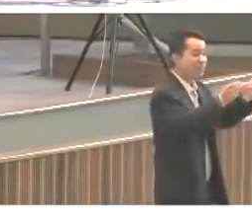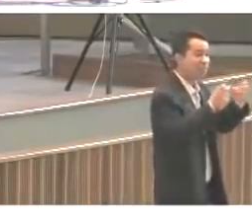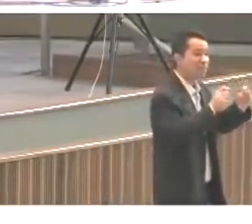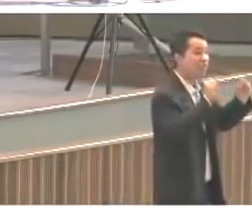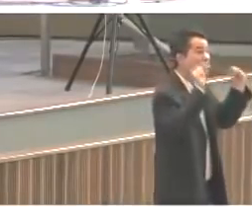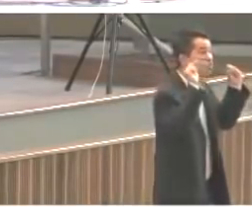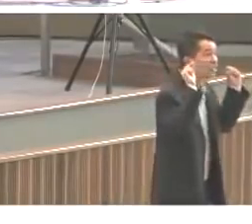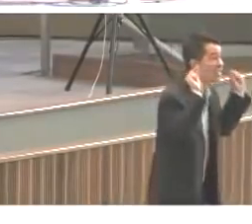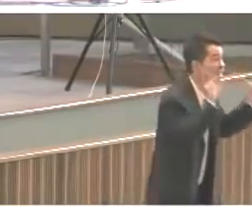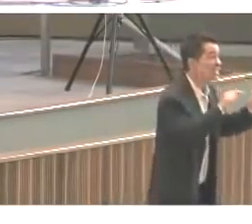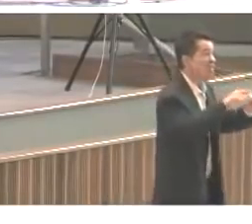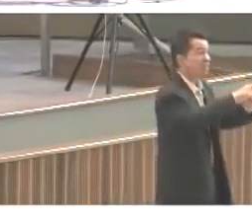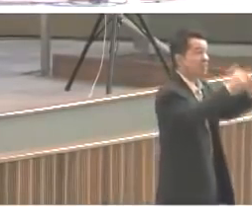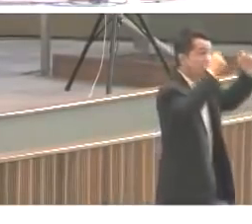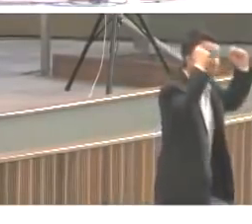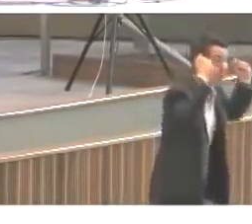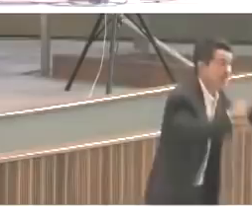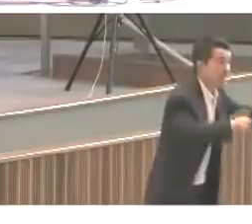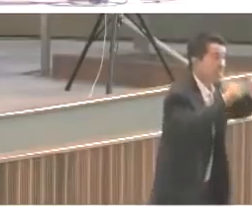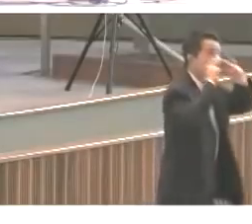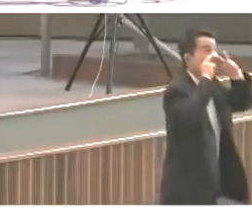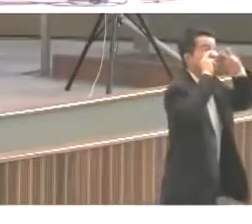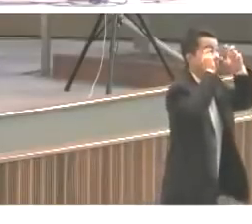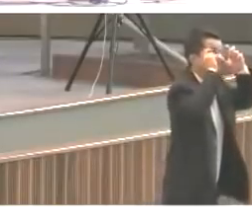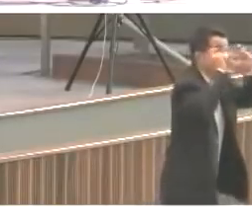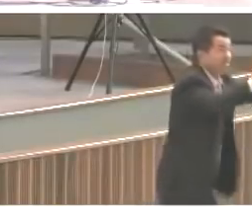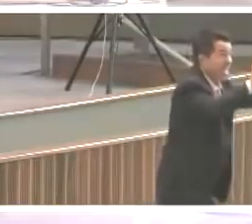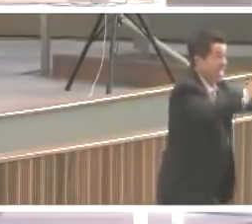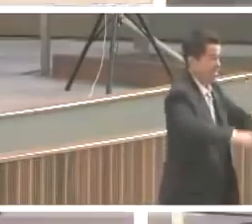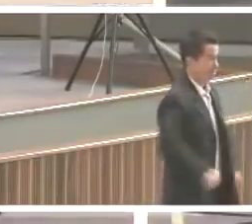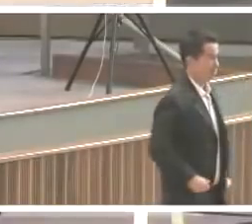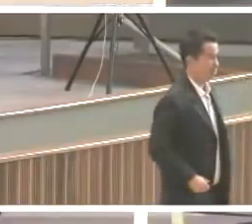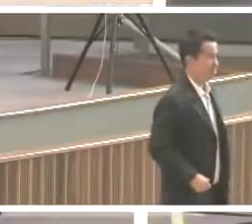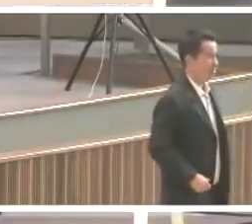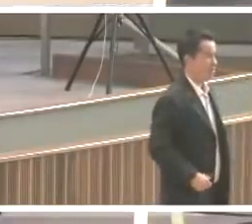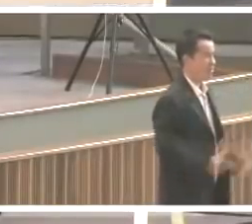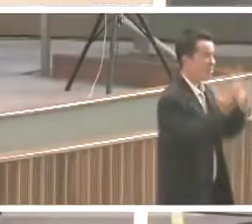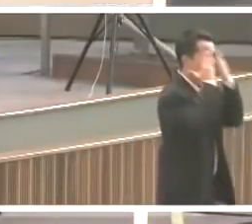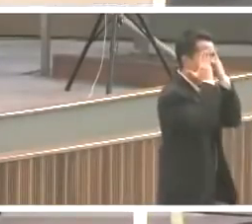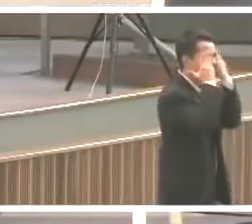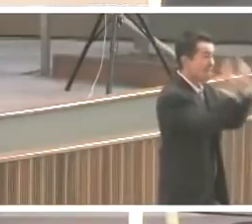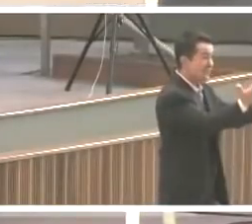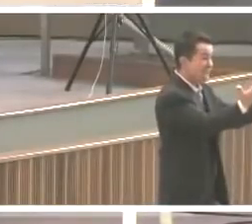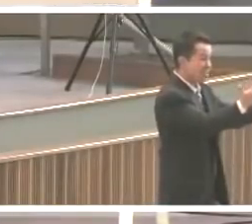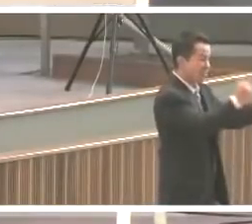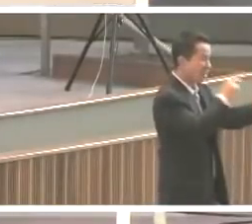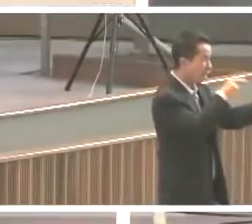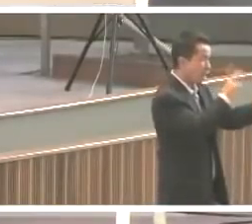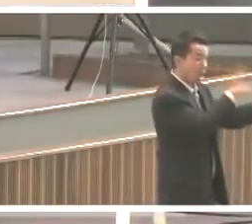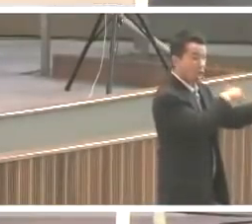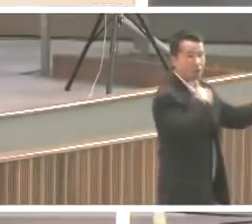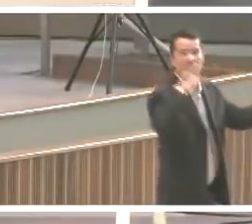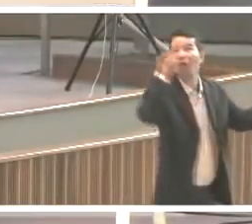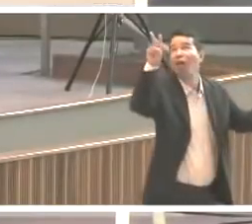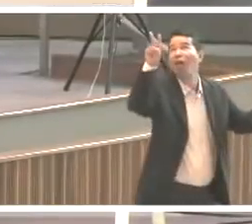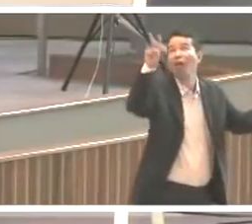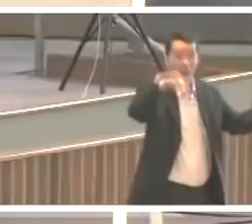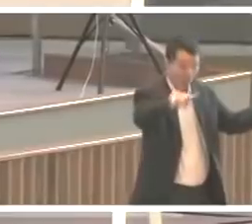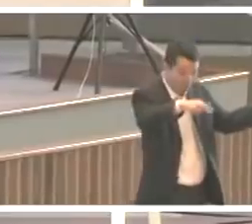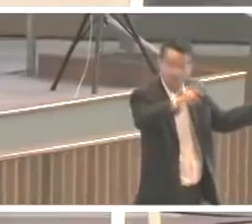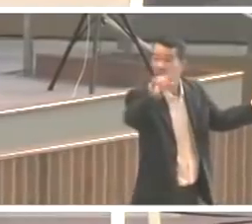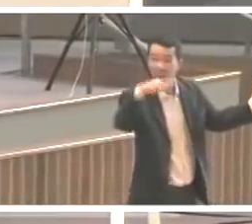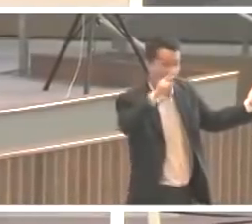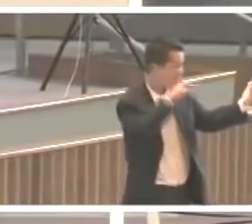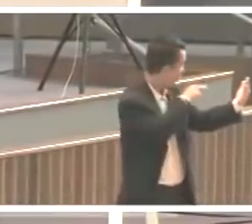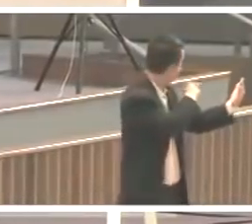ensinar hoje? Porque eu quero que a intervenção do Senhor no meu calendário,